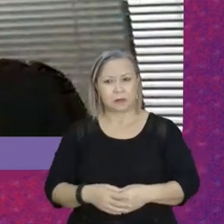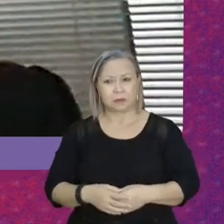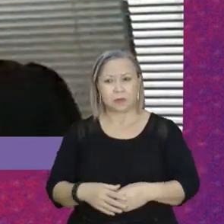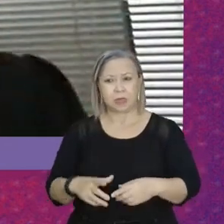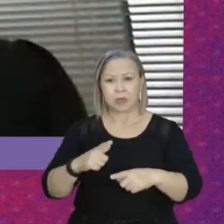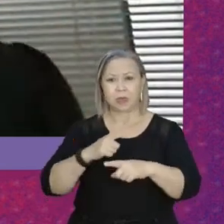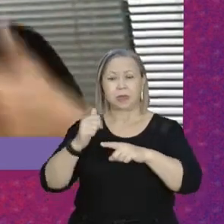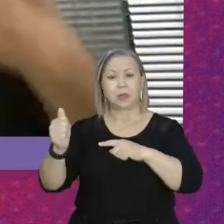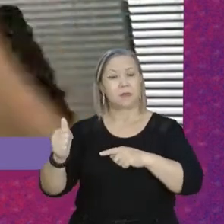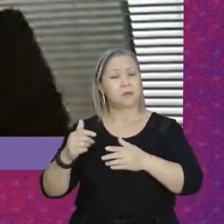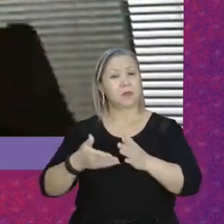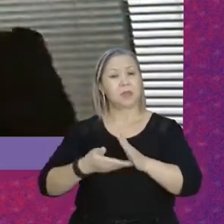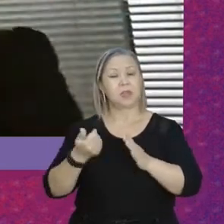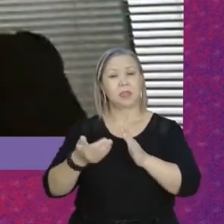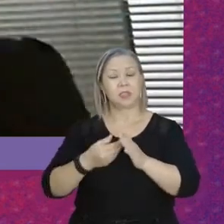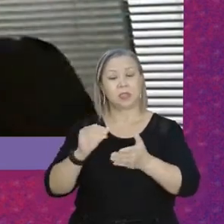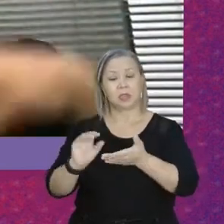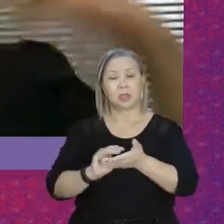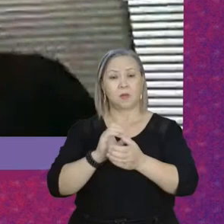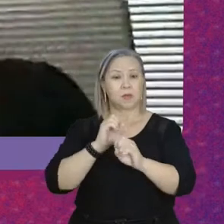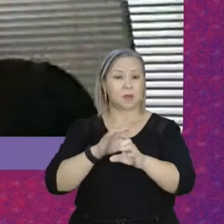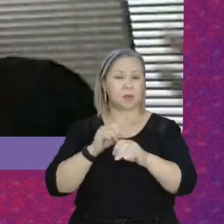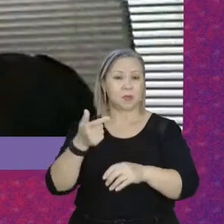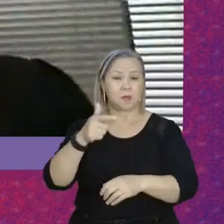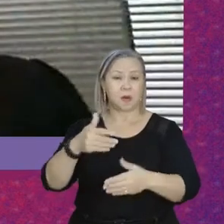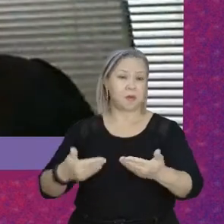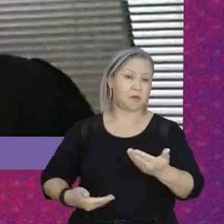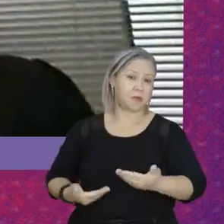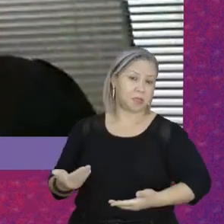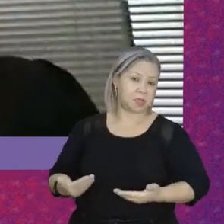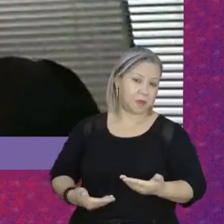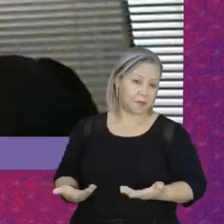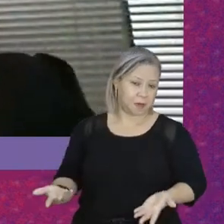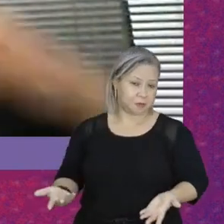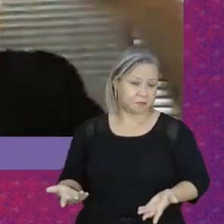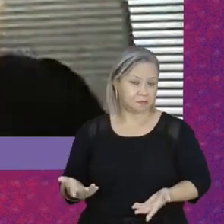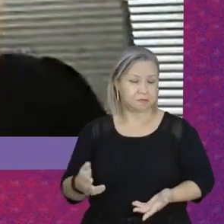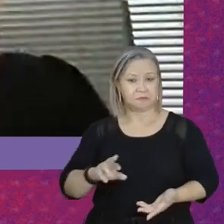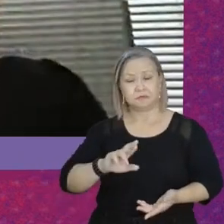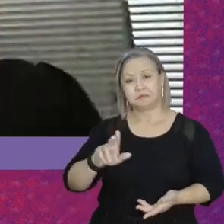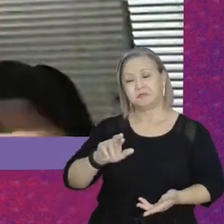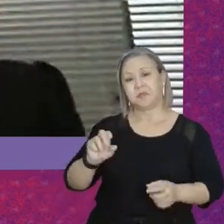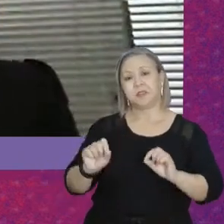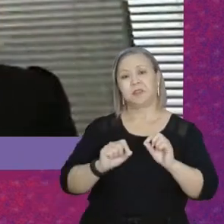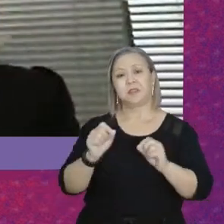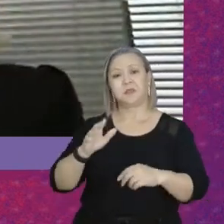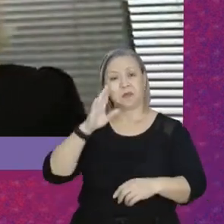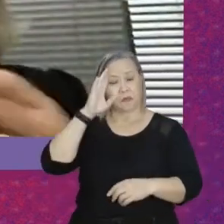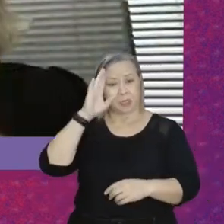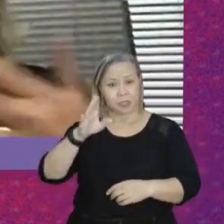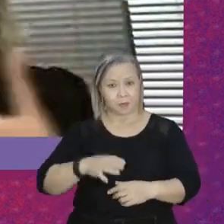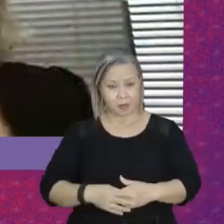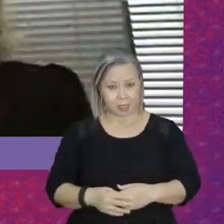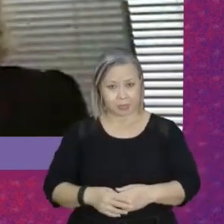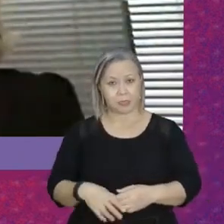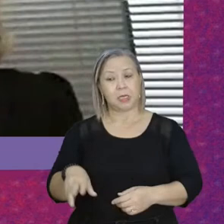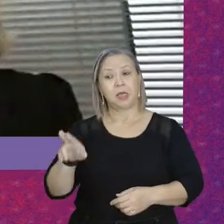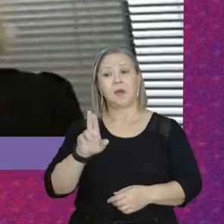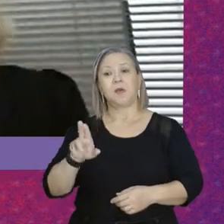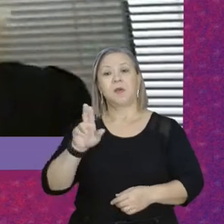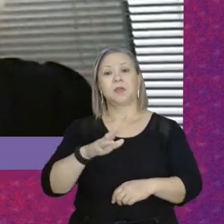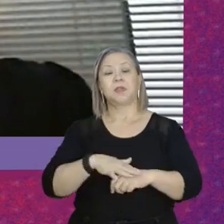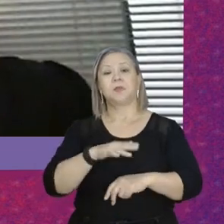recursos da educação para outros serviços que não são necessariamente de educação e ainda, né, vitimizam mais